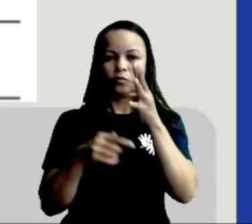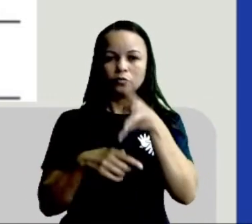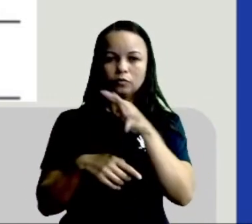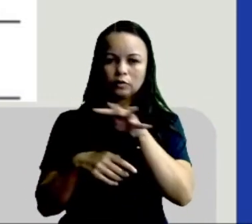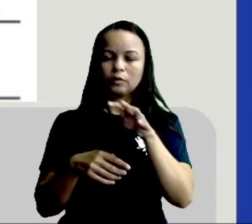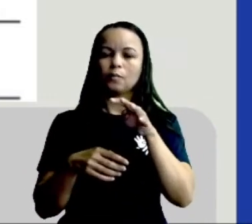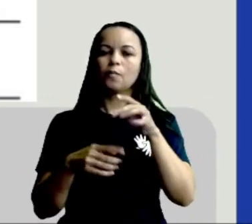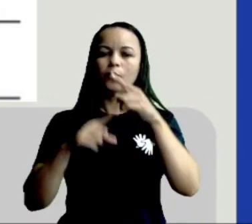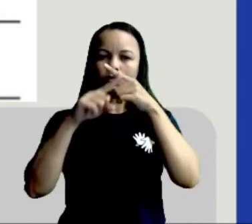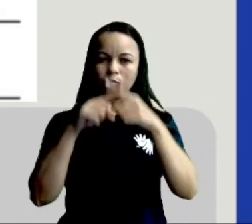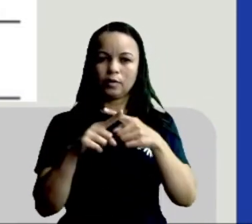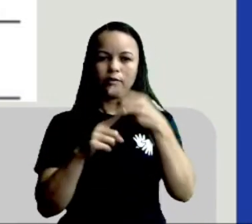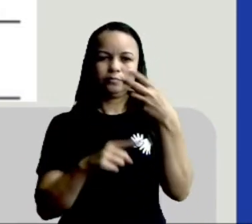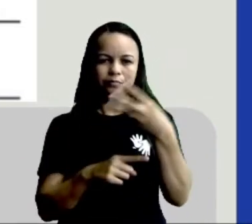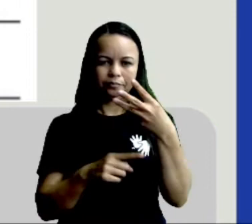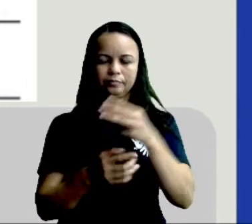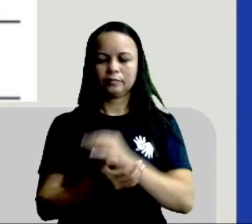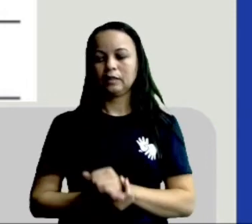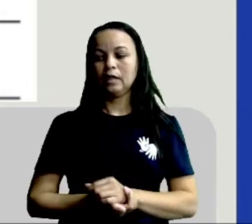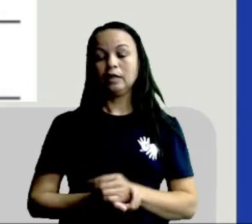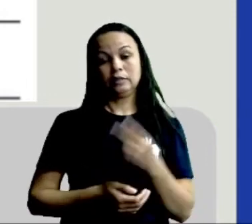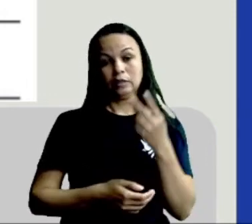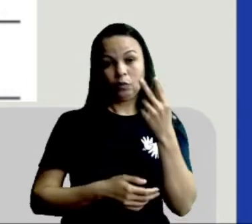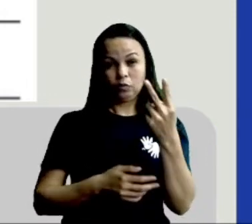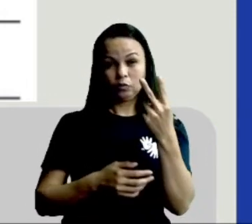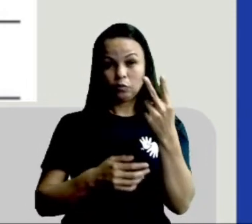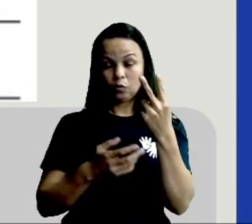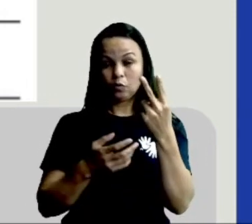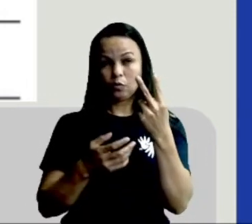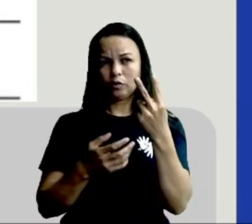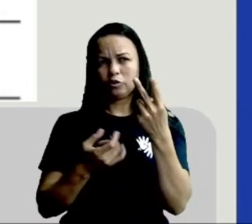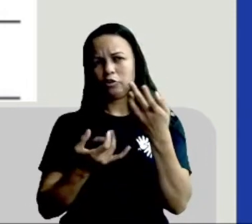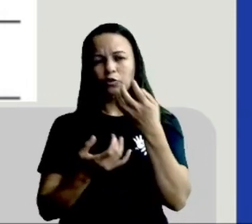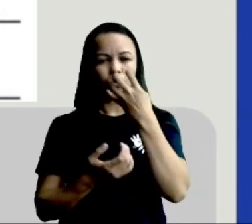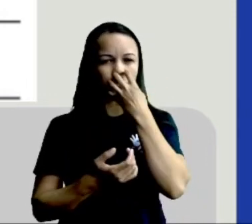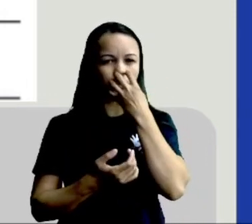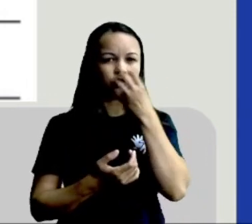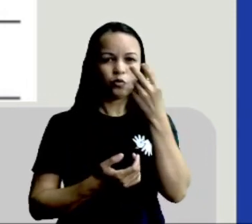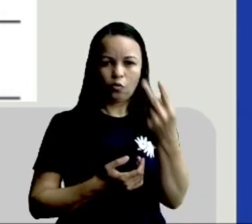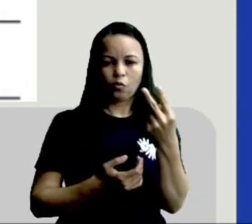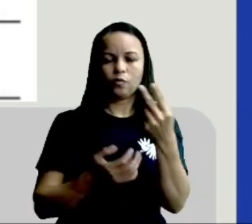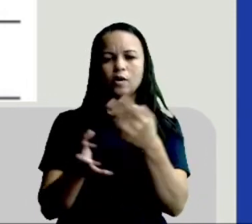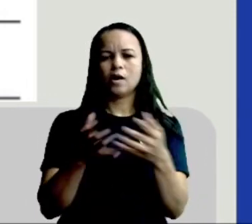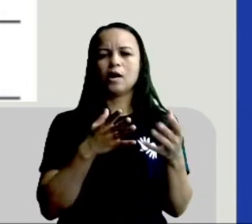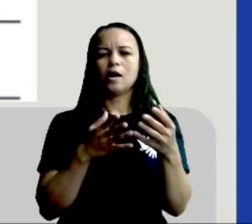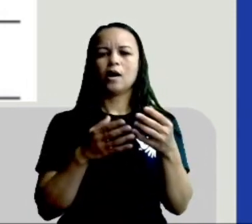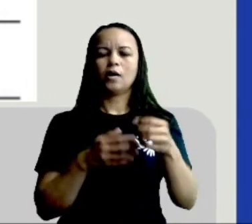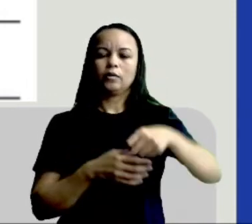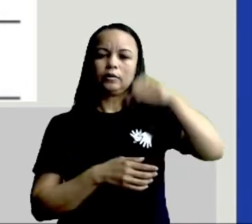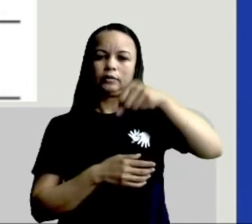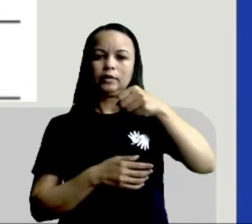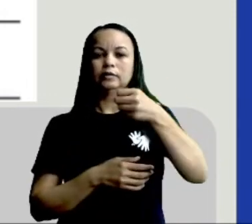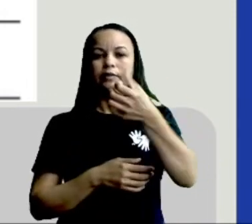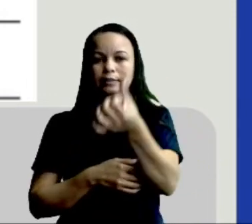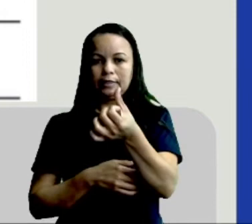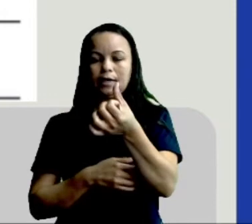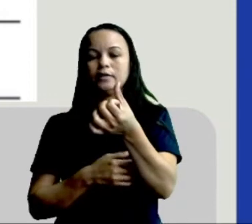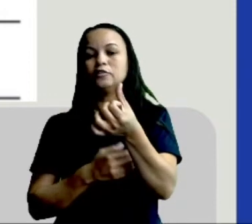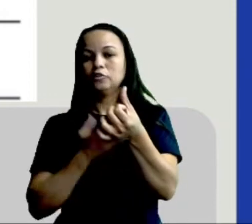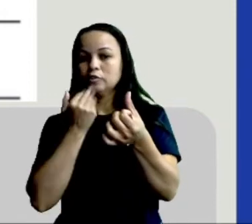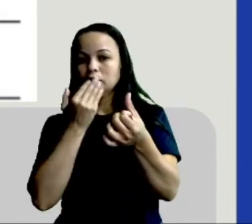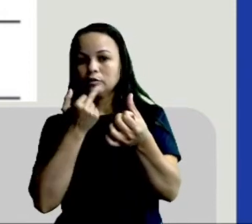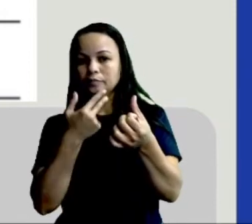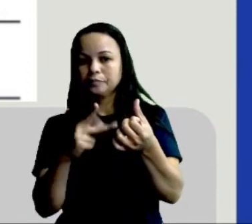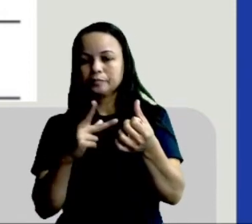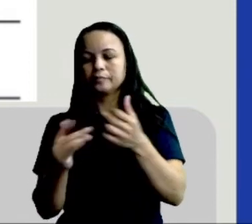Então, vamos ver lá. Então, 2 aqui, a quantidade de cachorros aqui, 2, e o pacote de ração, 6. O que é que